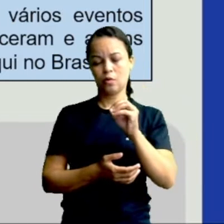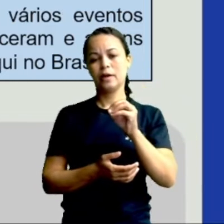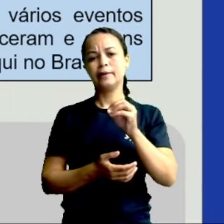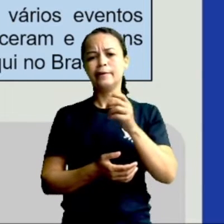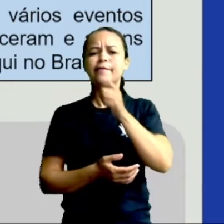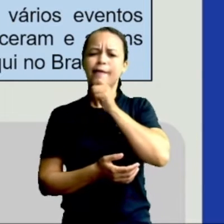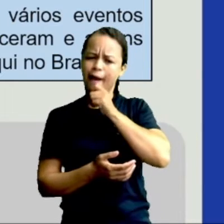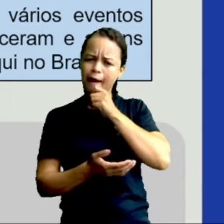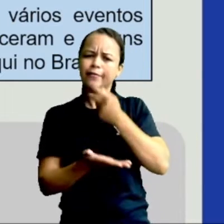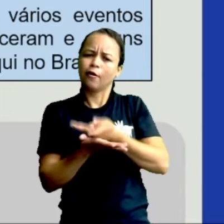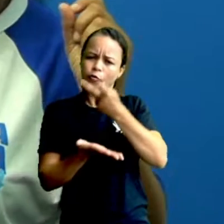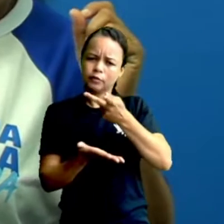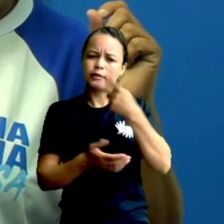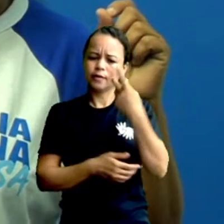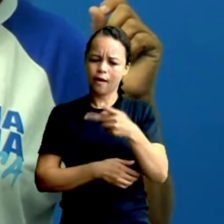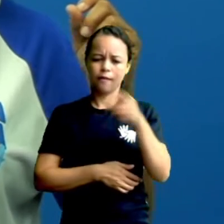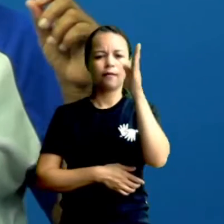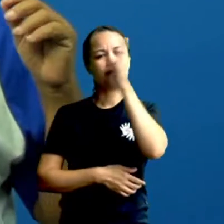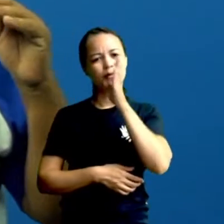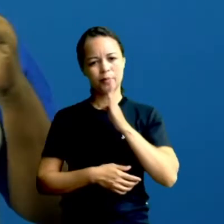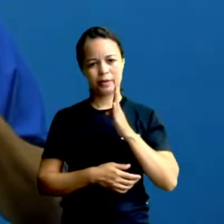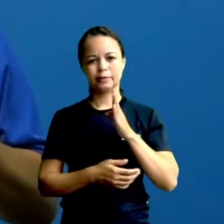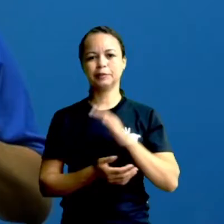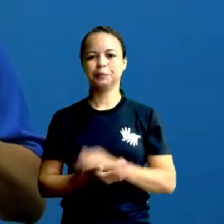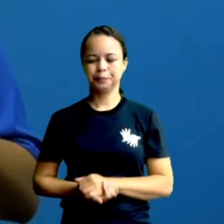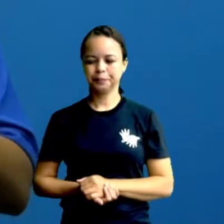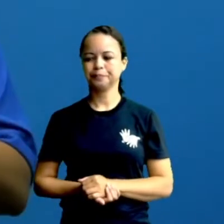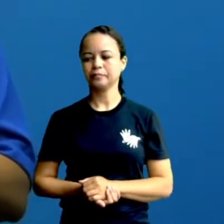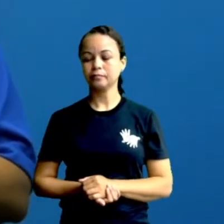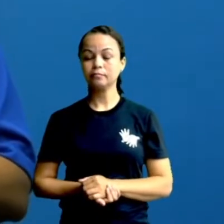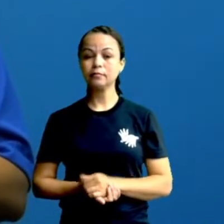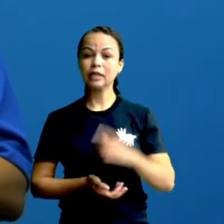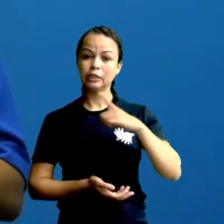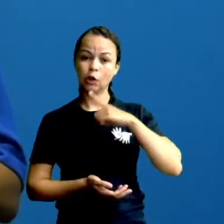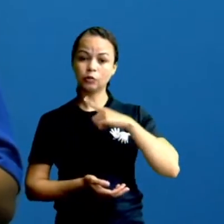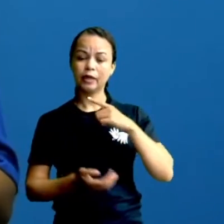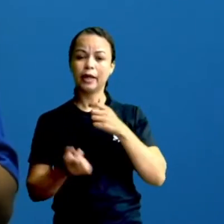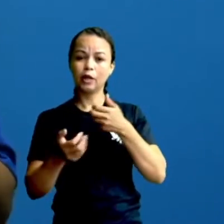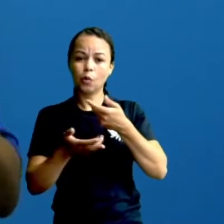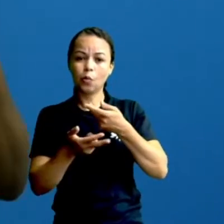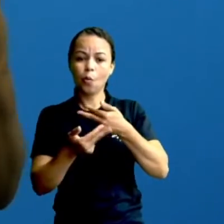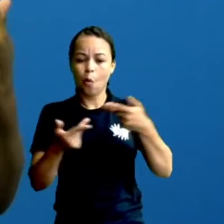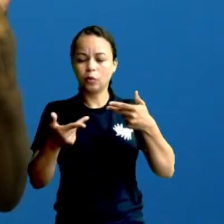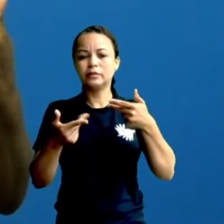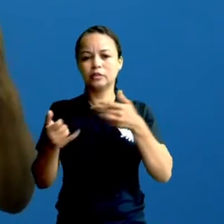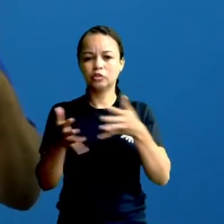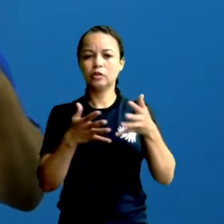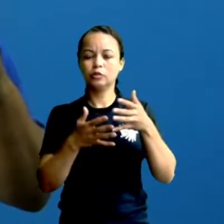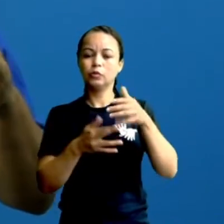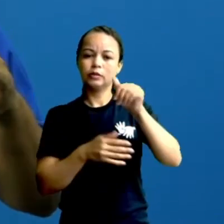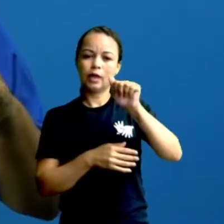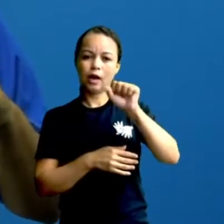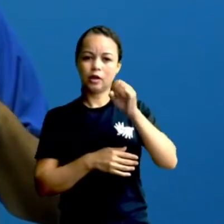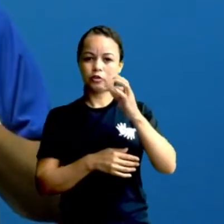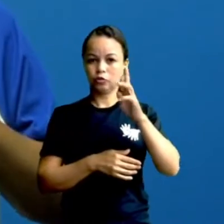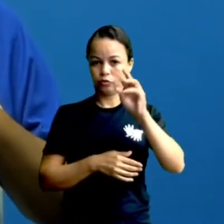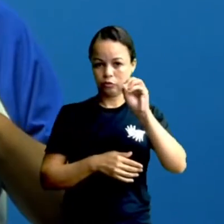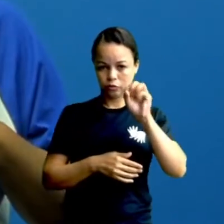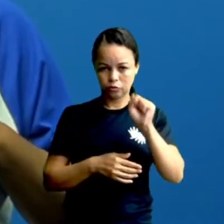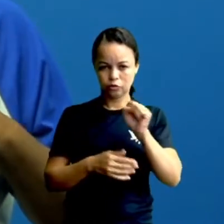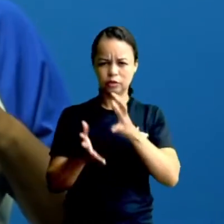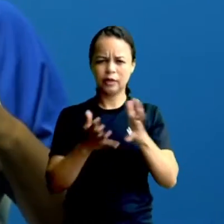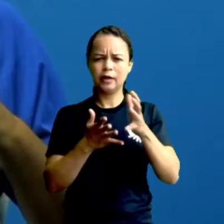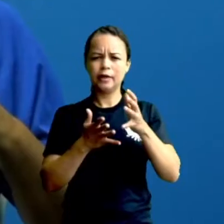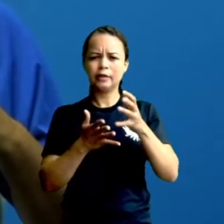Brasil. Olha só, pessoal, tem fenômenos, né, dos astros que